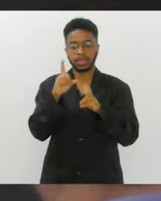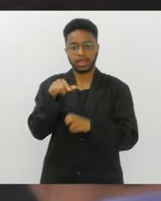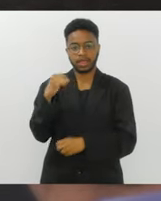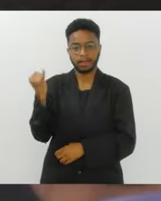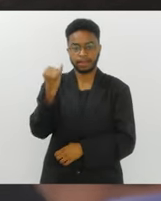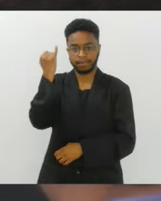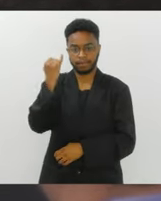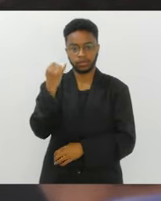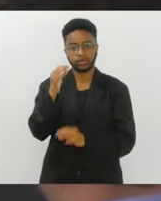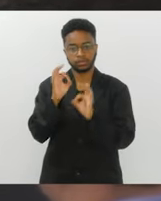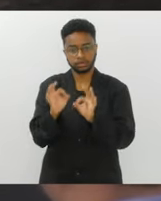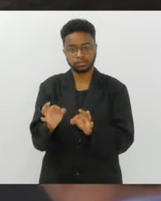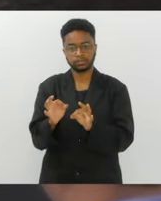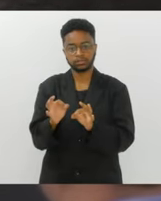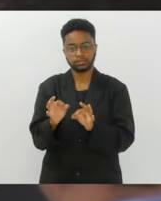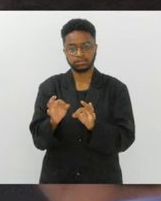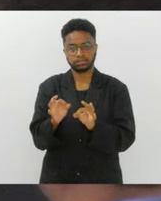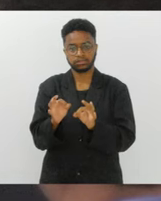importância, né? O tribunal